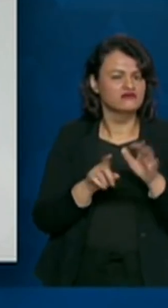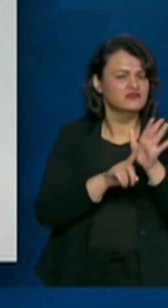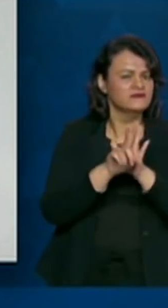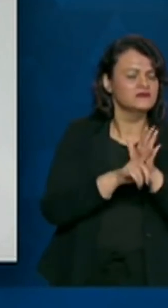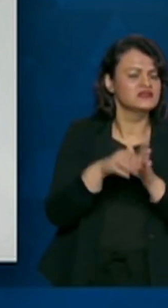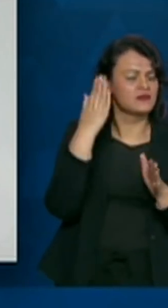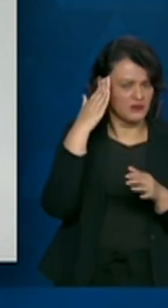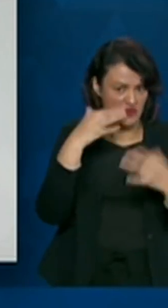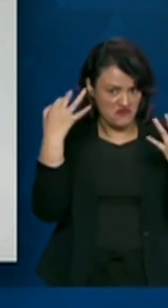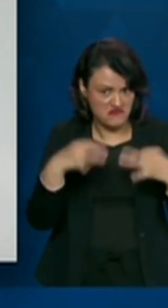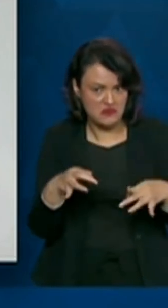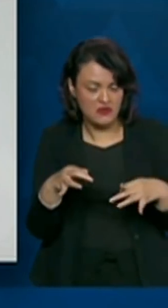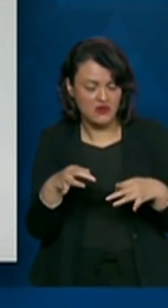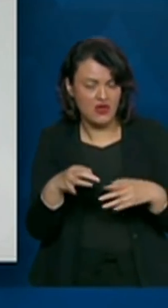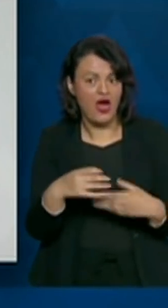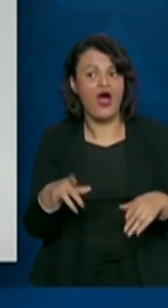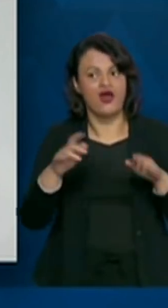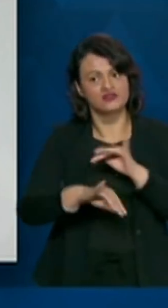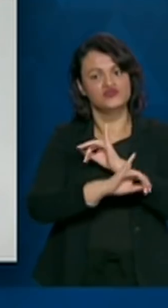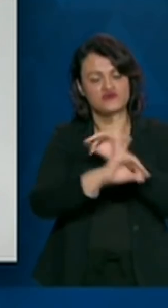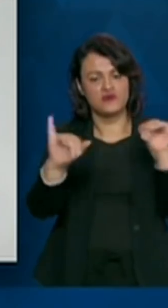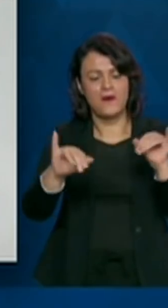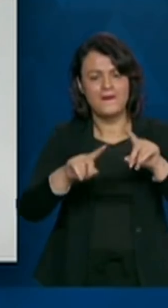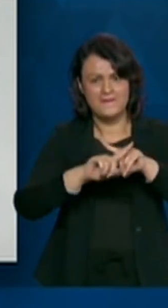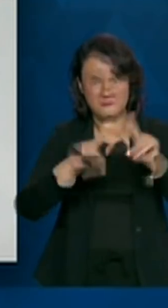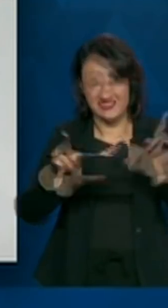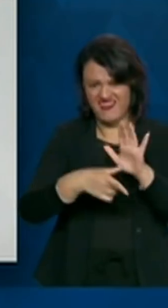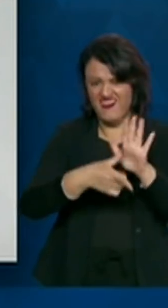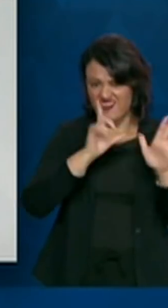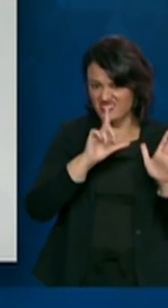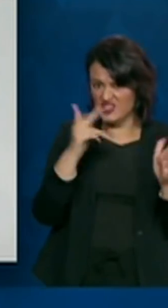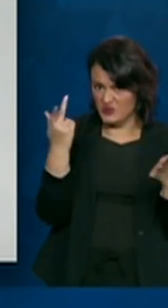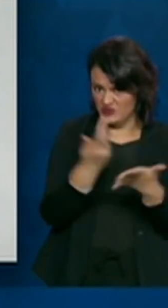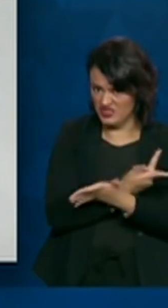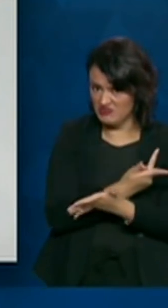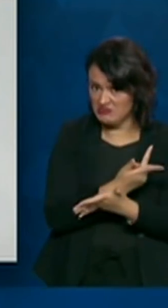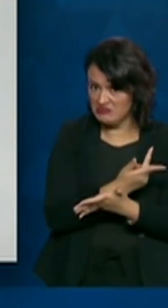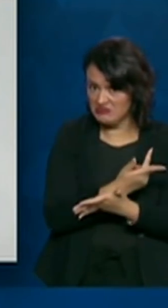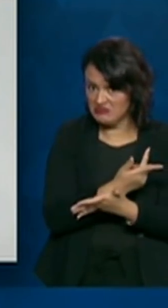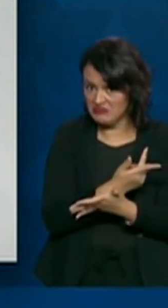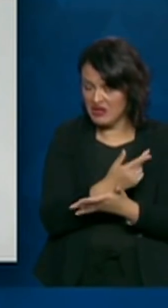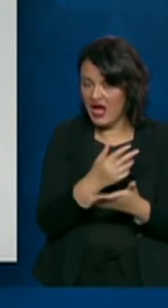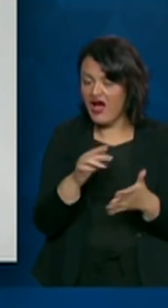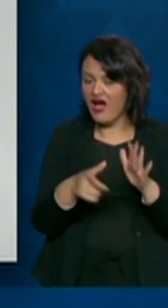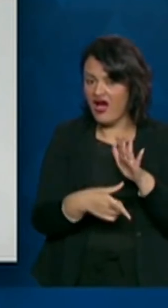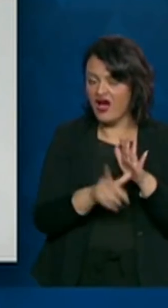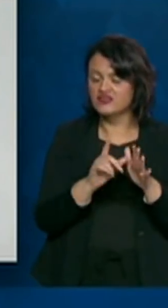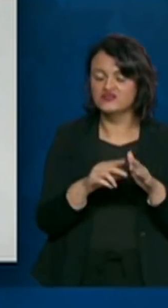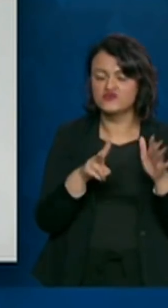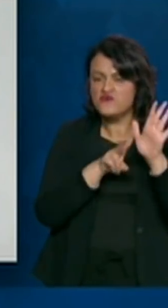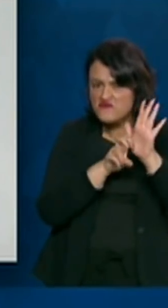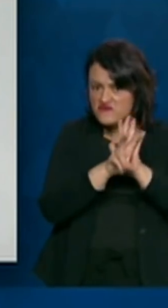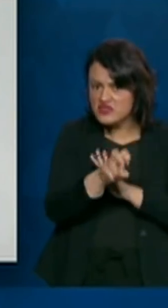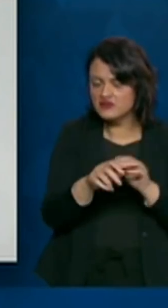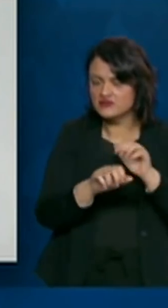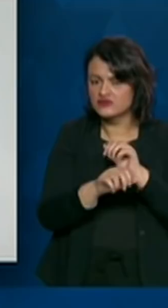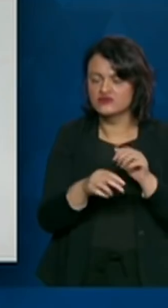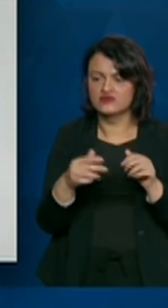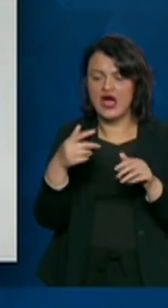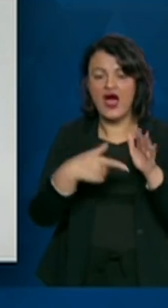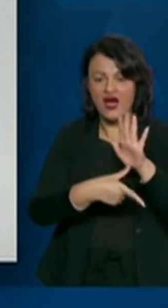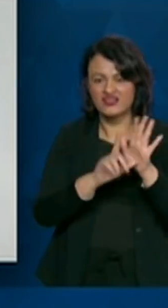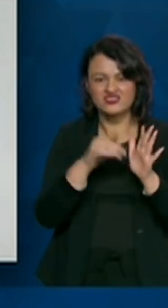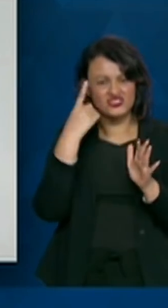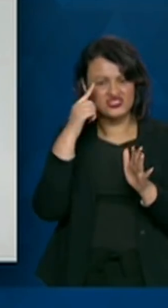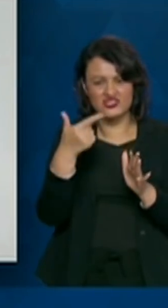divulgação de informações mostrando se existia ou não a circulação do vírus antes do dia 26 de